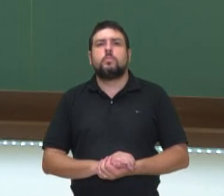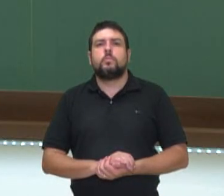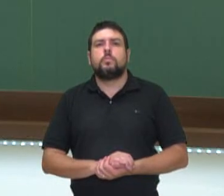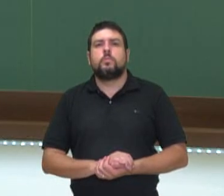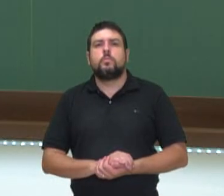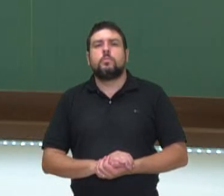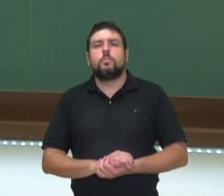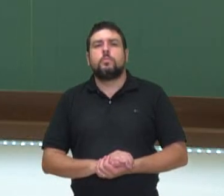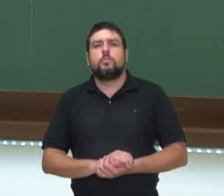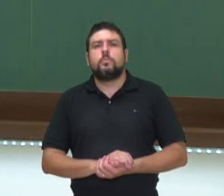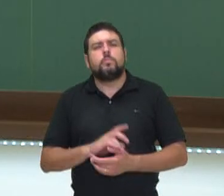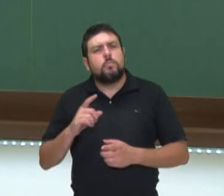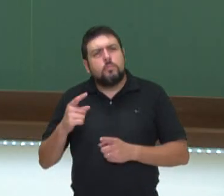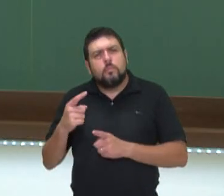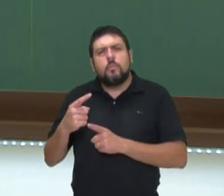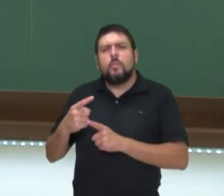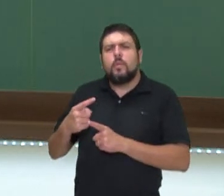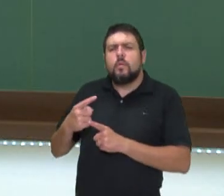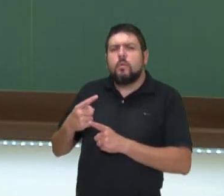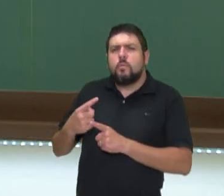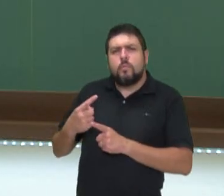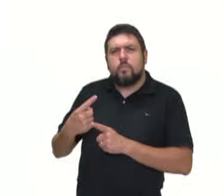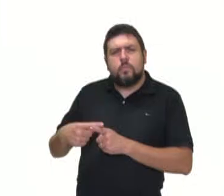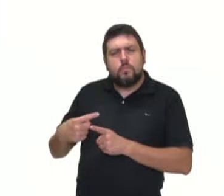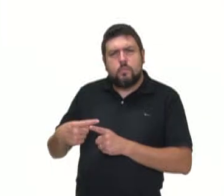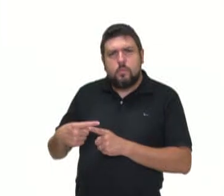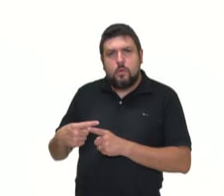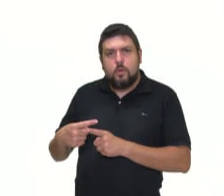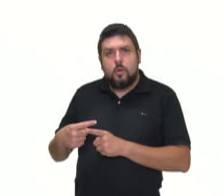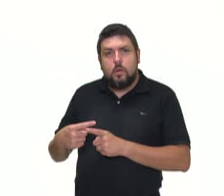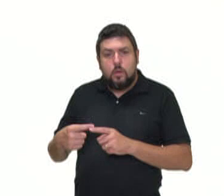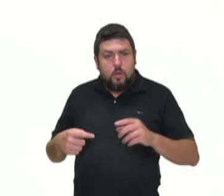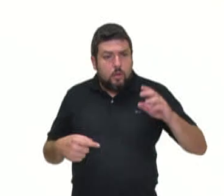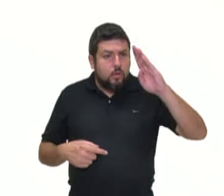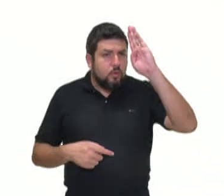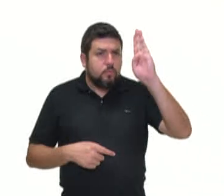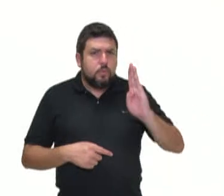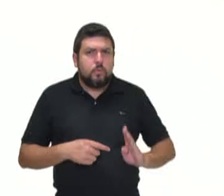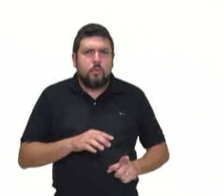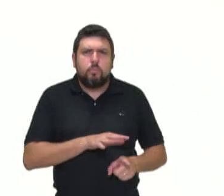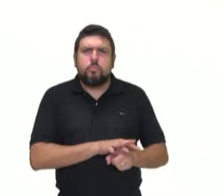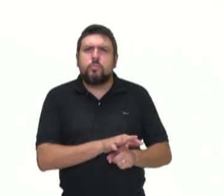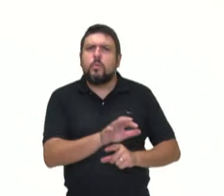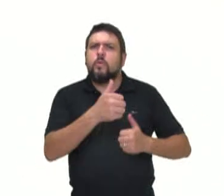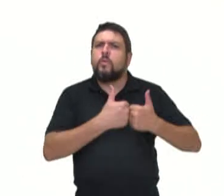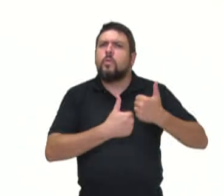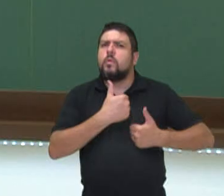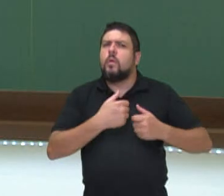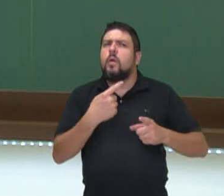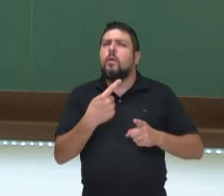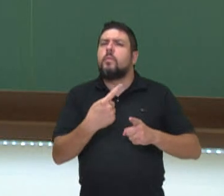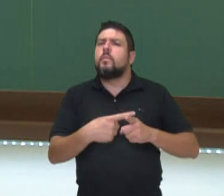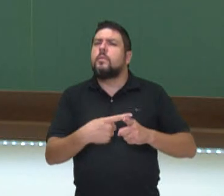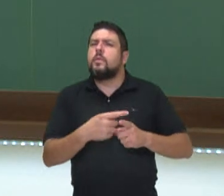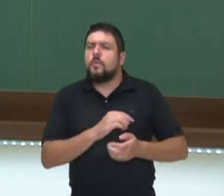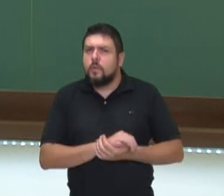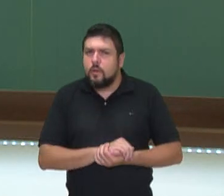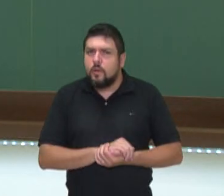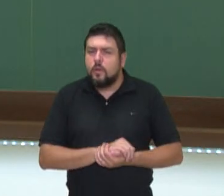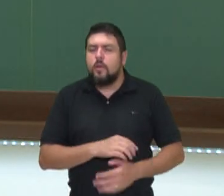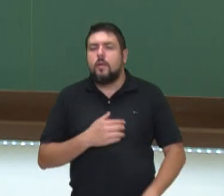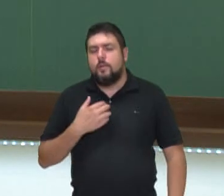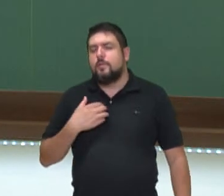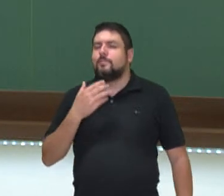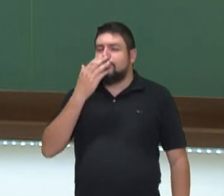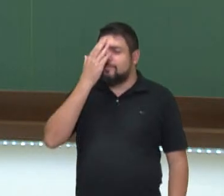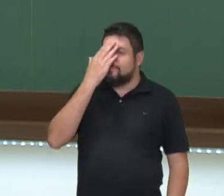Por que o Brasil é o país do futebol? Vamos lá? Eu tenho certeza que